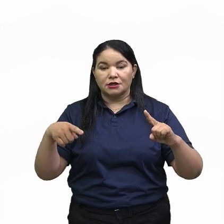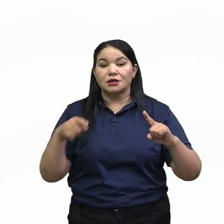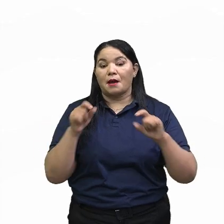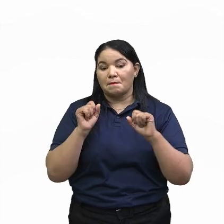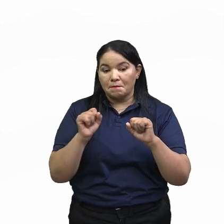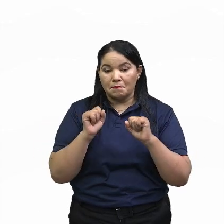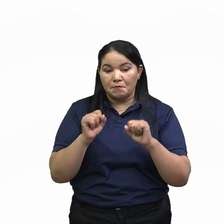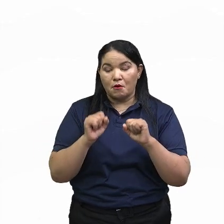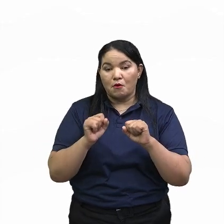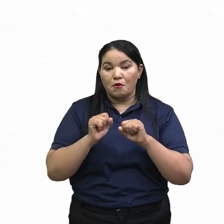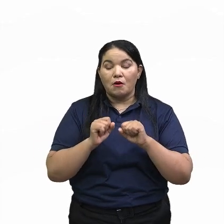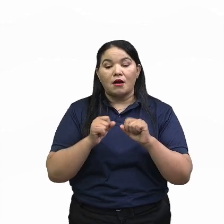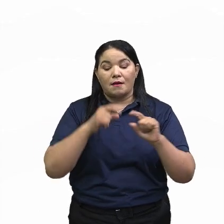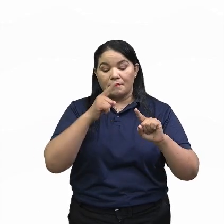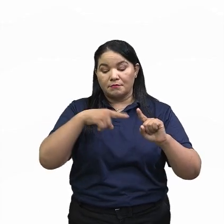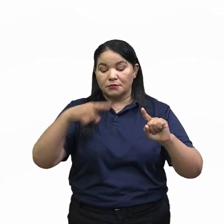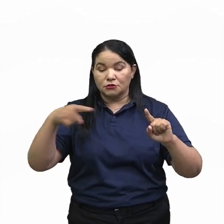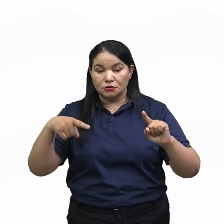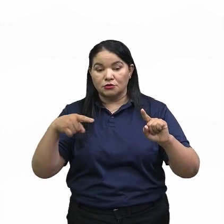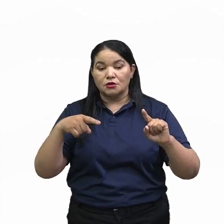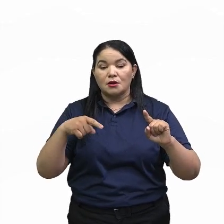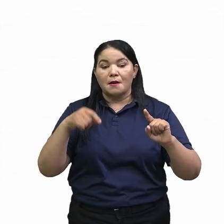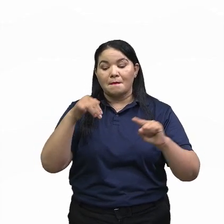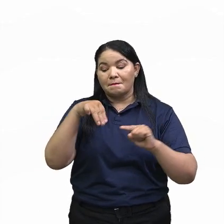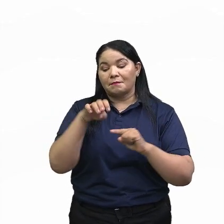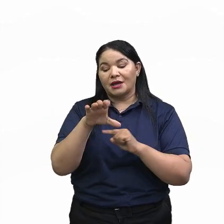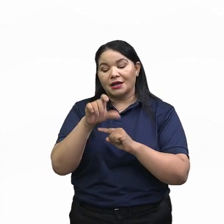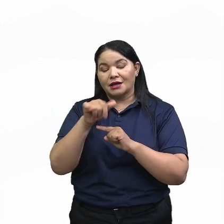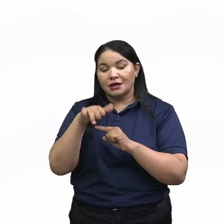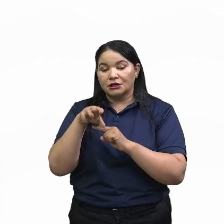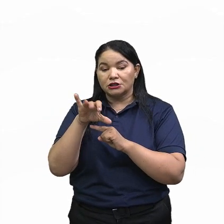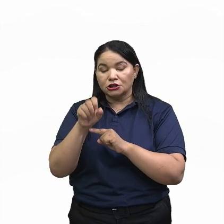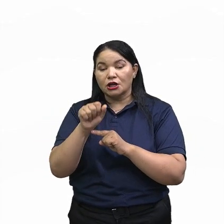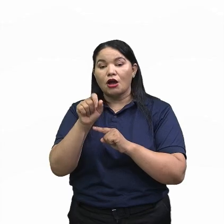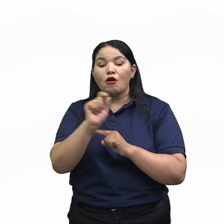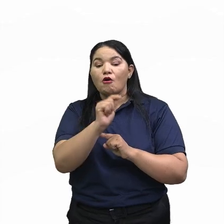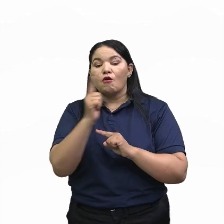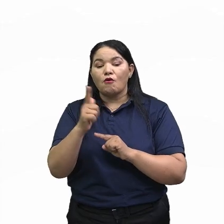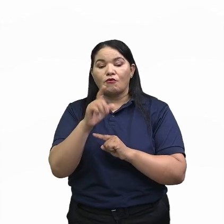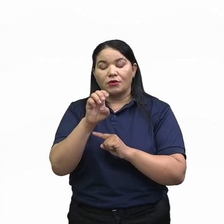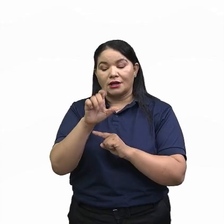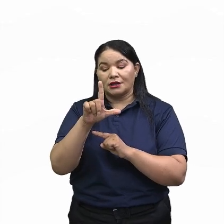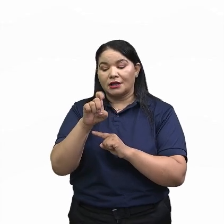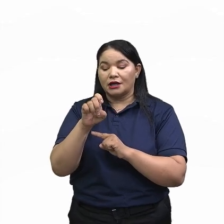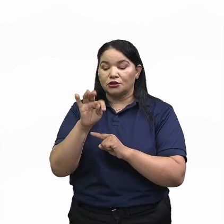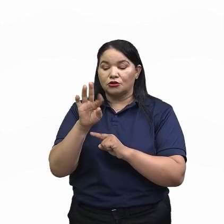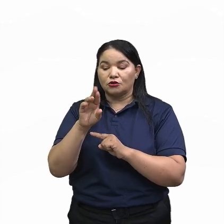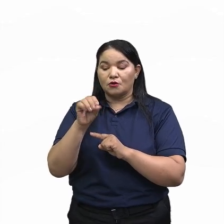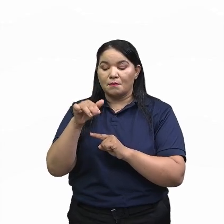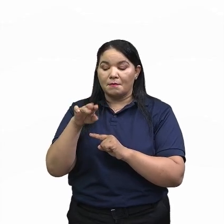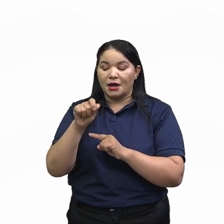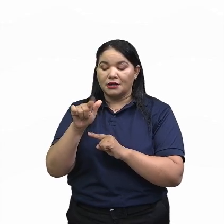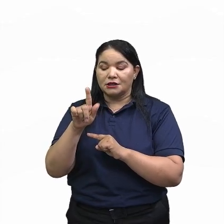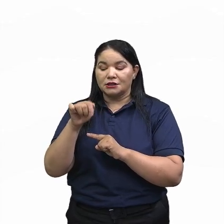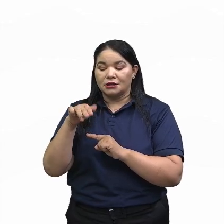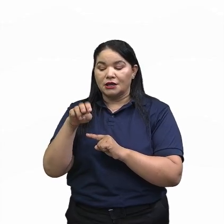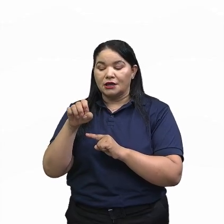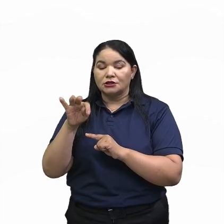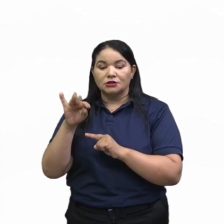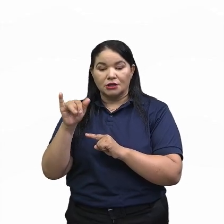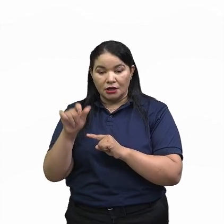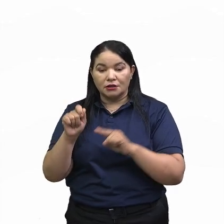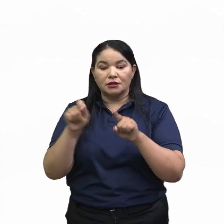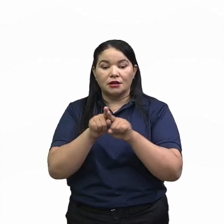podem ser mecânicas ou eletromagnéticas. O som especificamente é uma onda mecânica. A propagação de